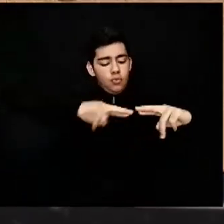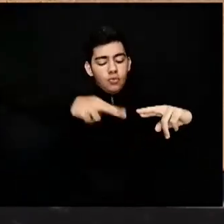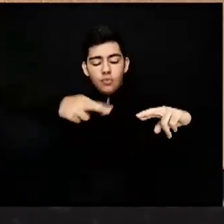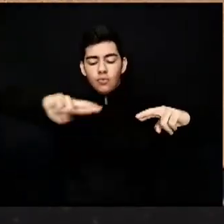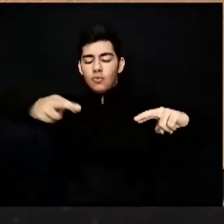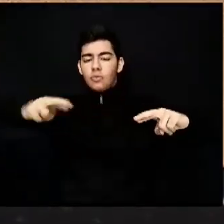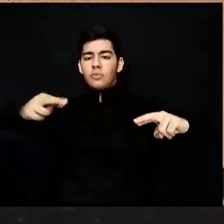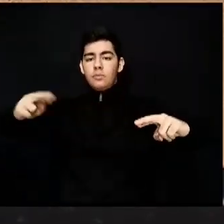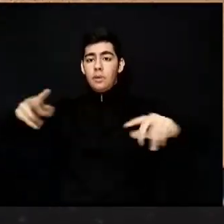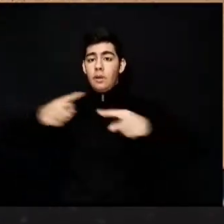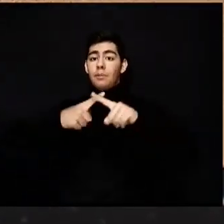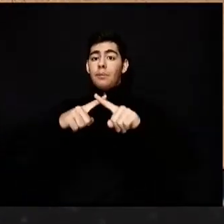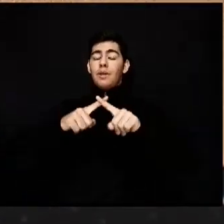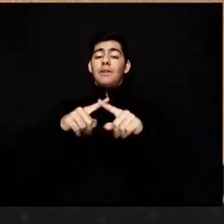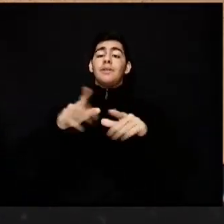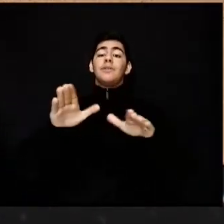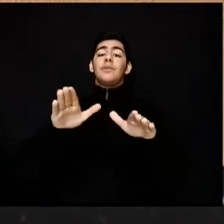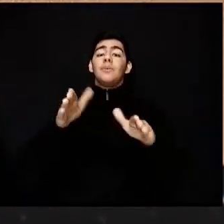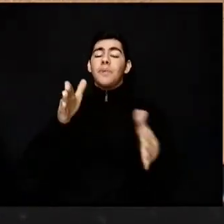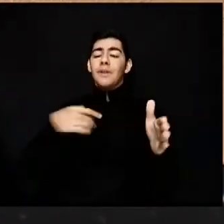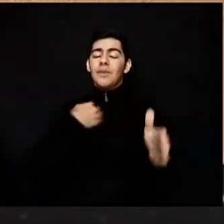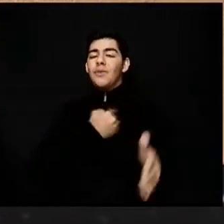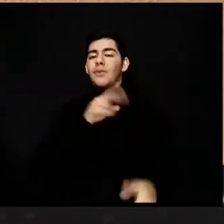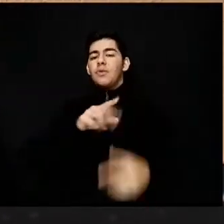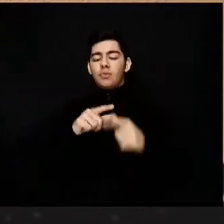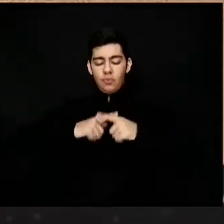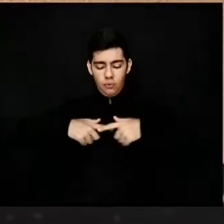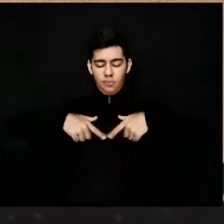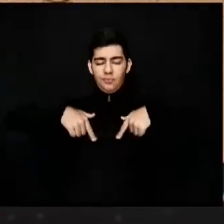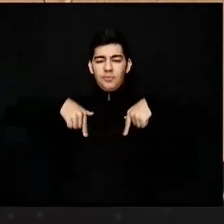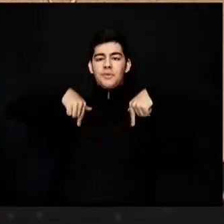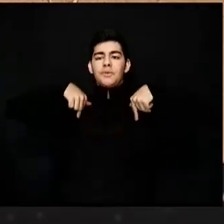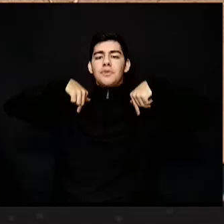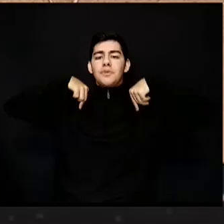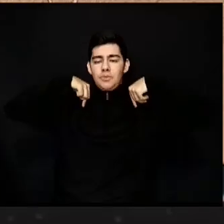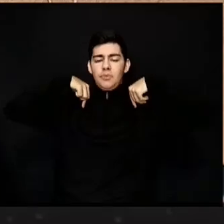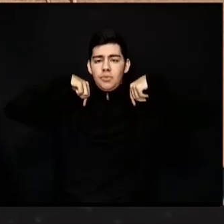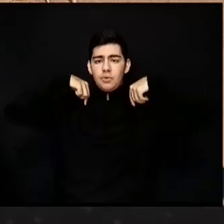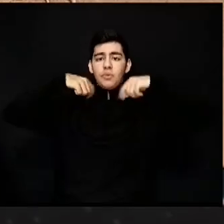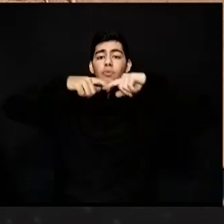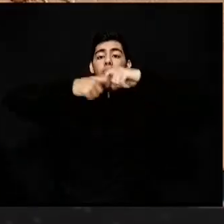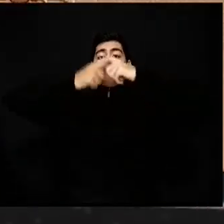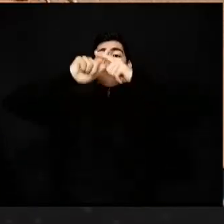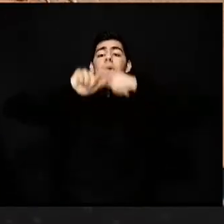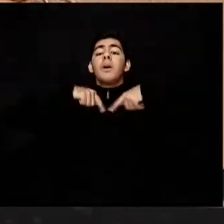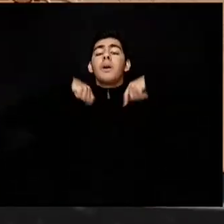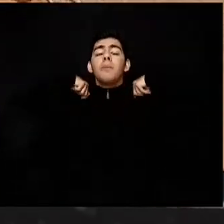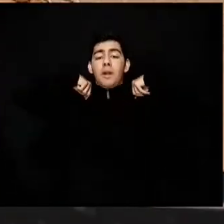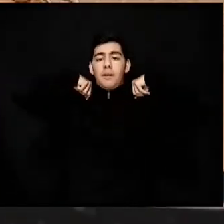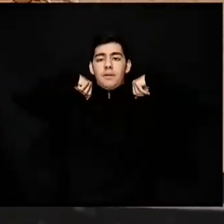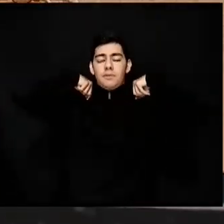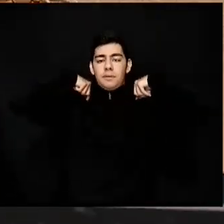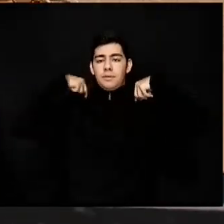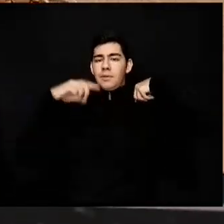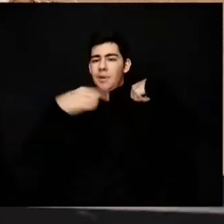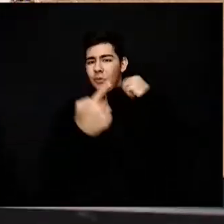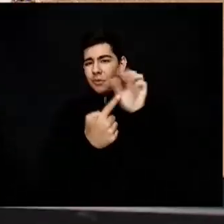pescoço e fixa ela, amarra com o fecho, que eu já vou mostrar já como que nós vamos fazer,